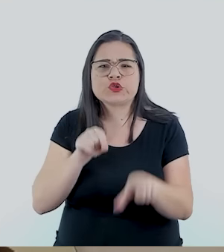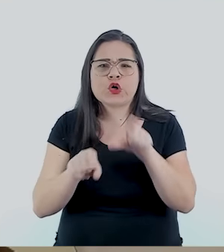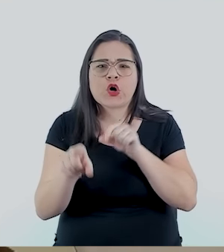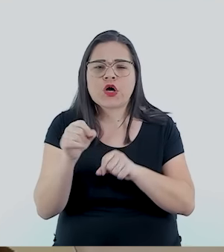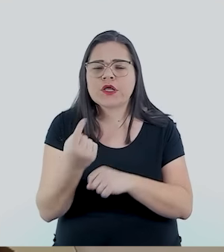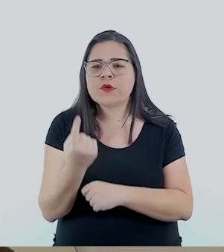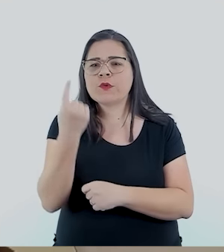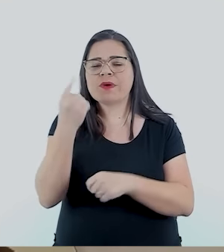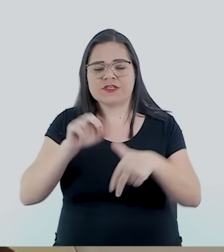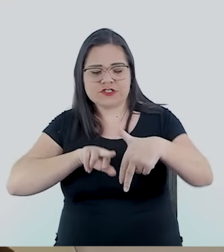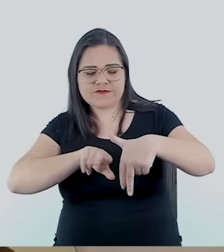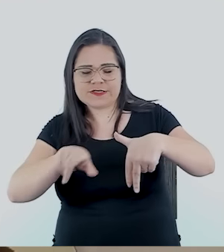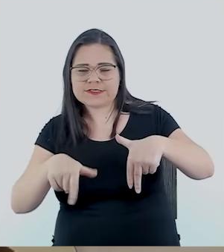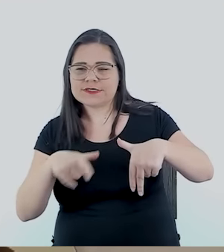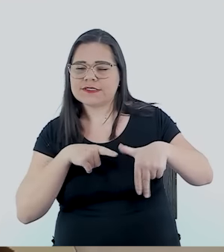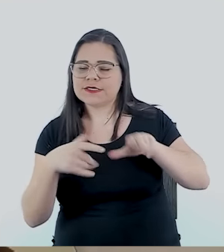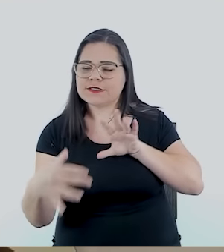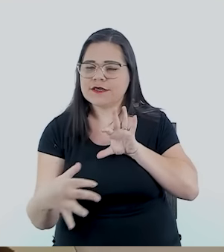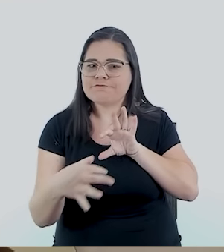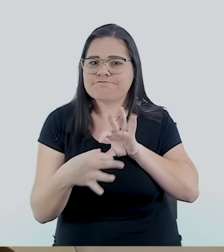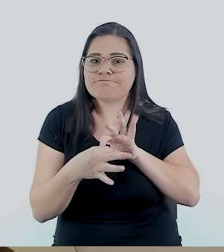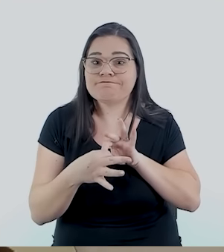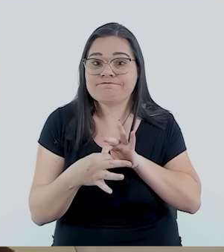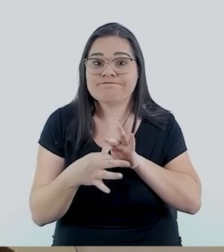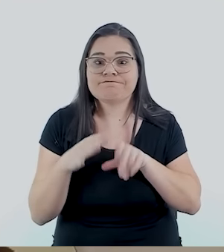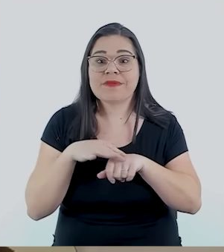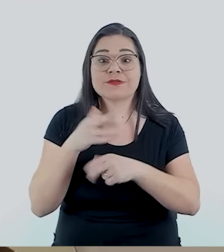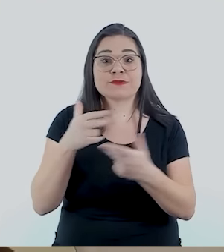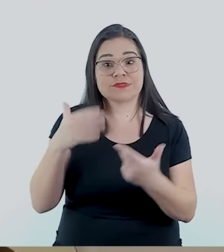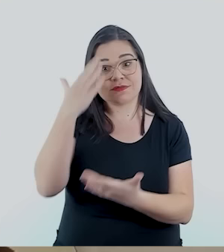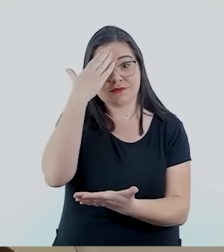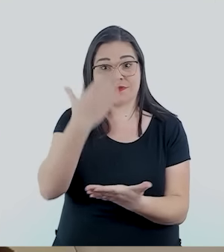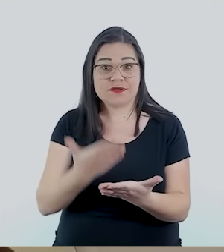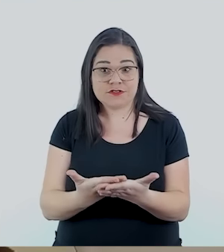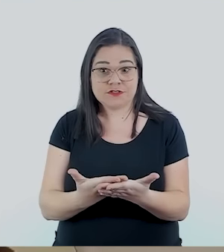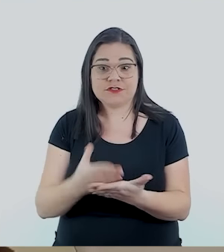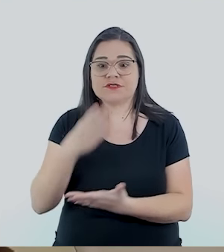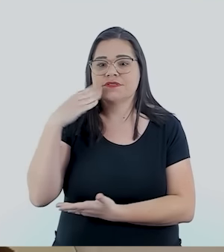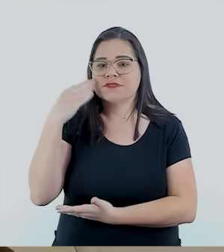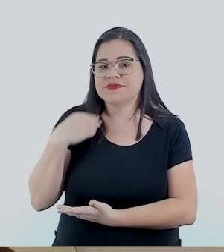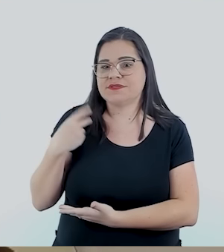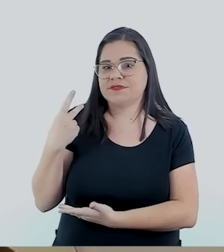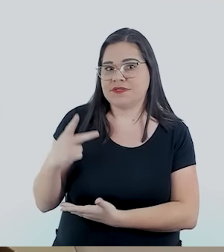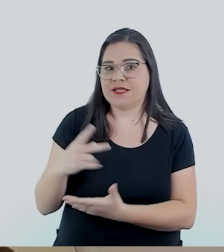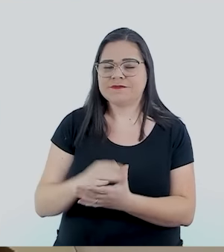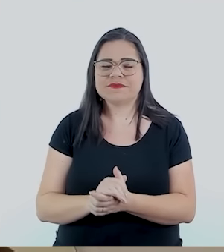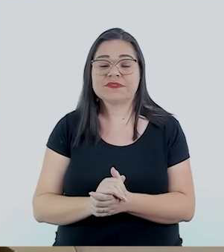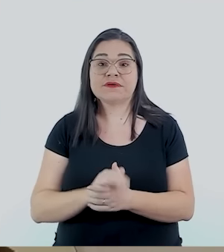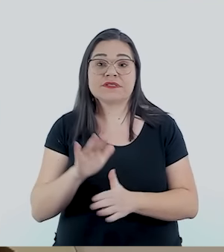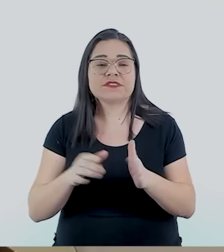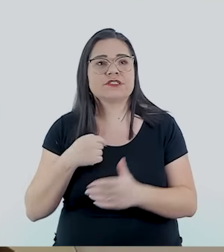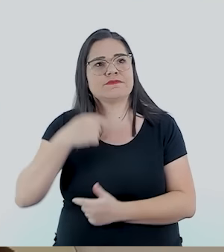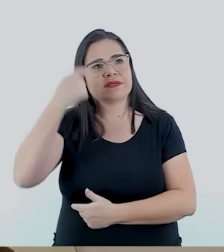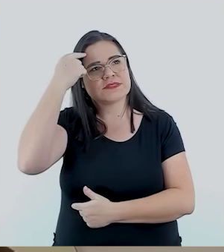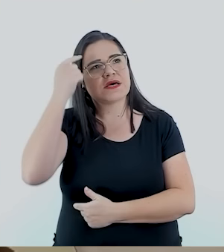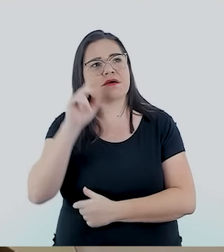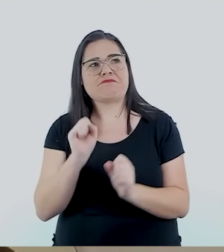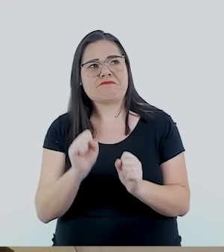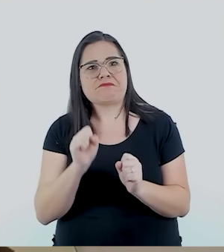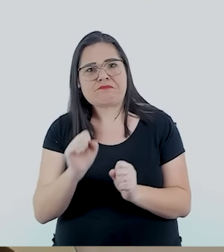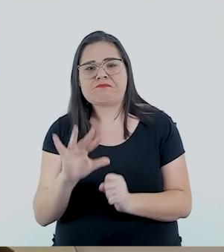diversidade que esteja mais conectada com aquilo que ela acredita que ela viva eh então a gente percebe que às vezes tem chance da coisa vingar porque